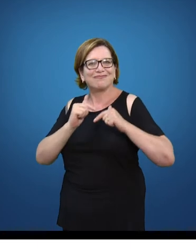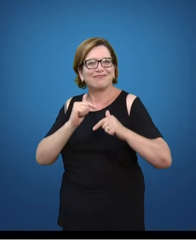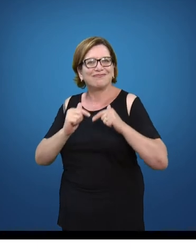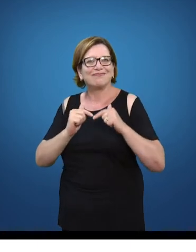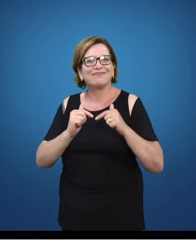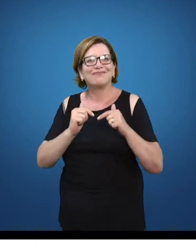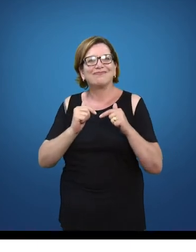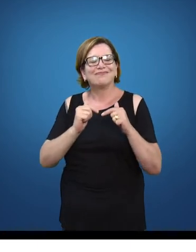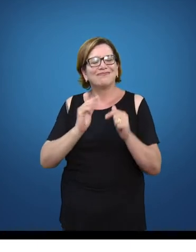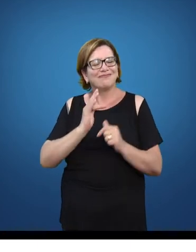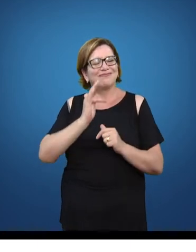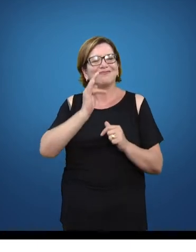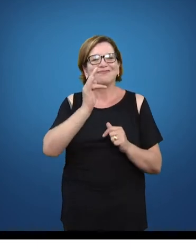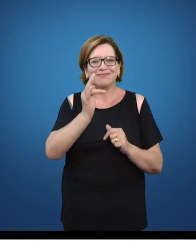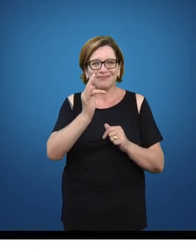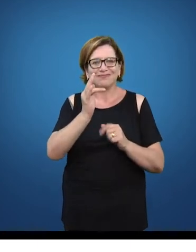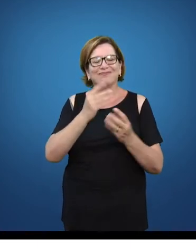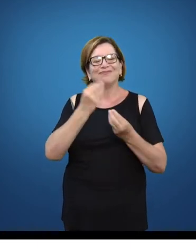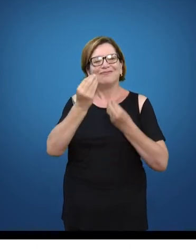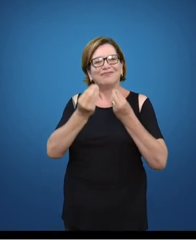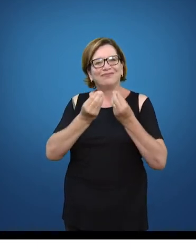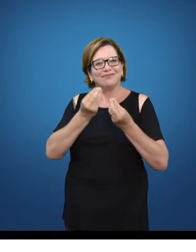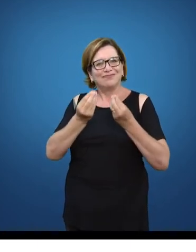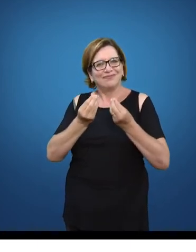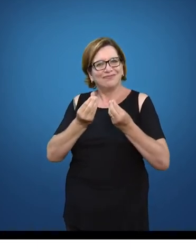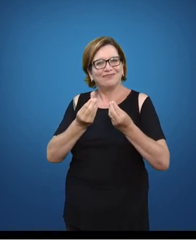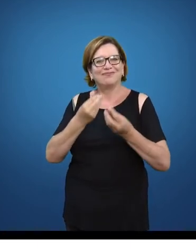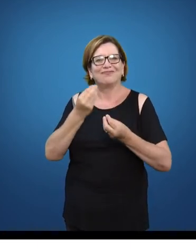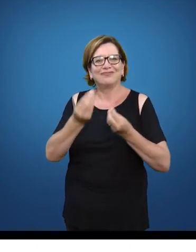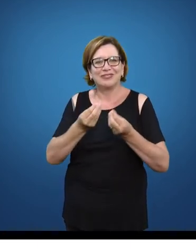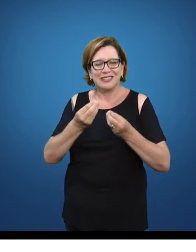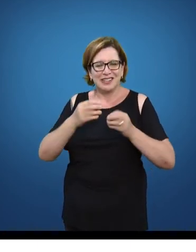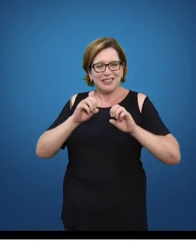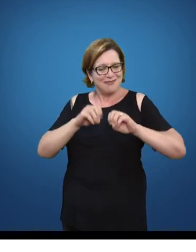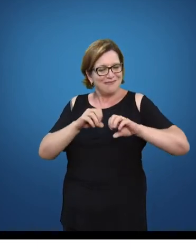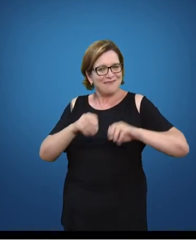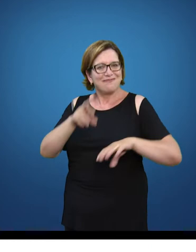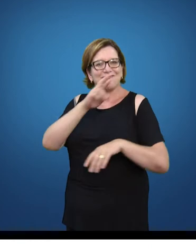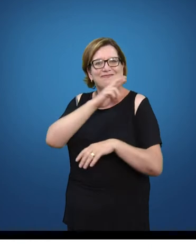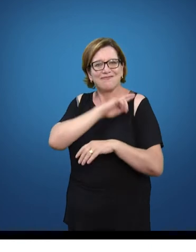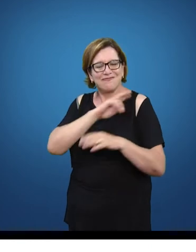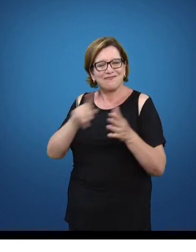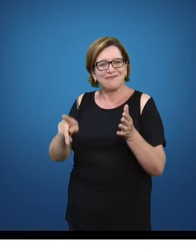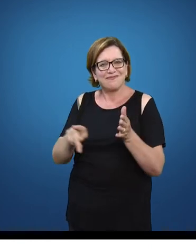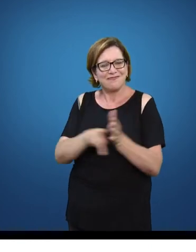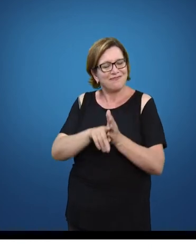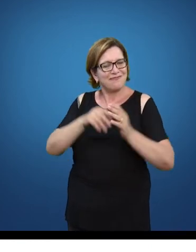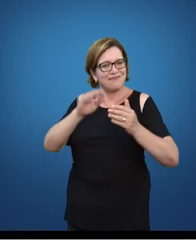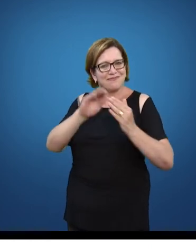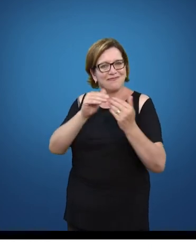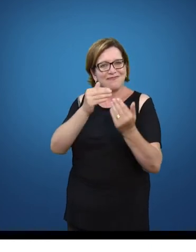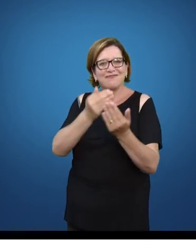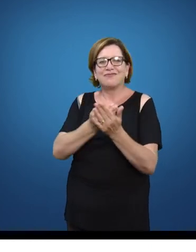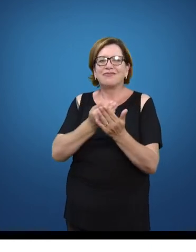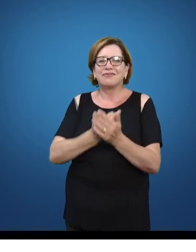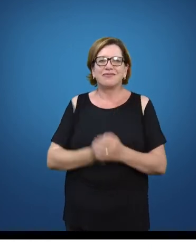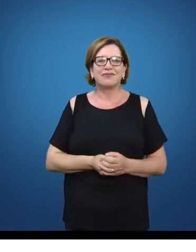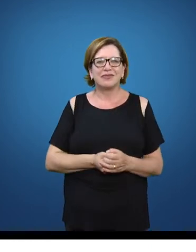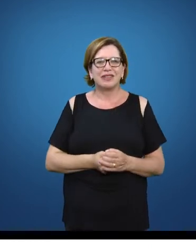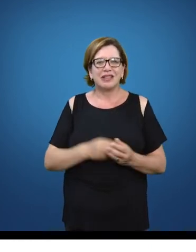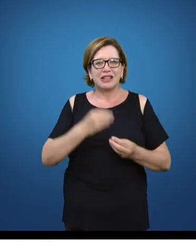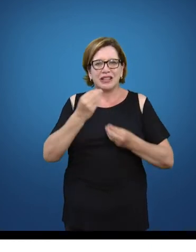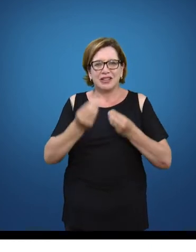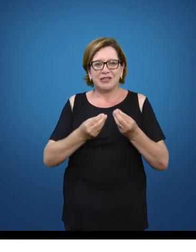pedagógica na escola a sua função educativa no trabalho escolar então